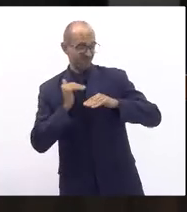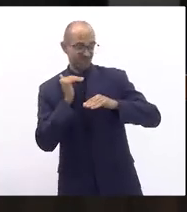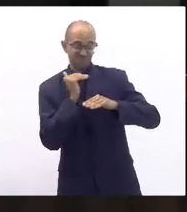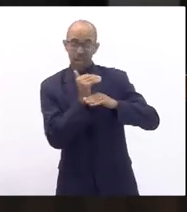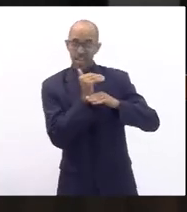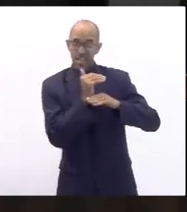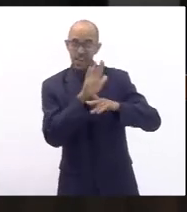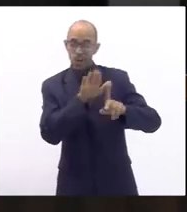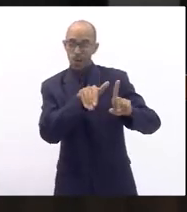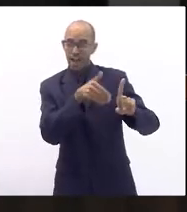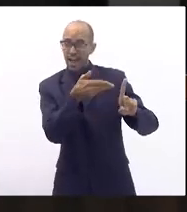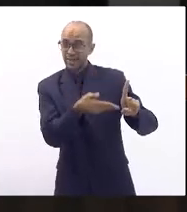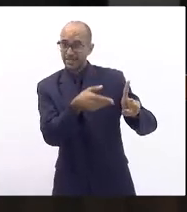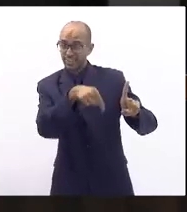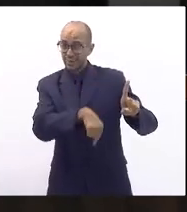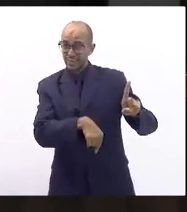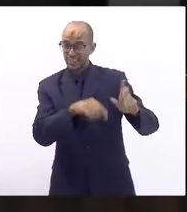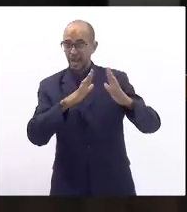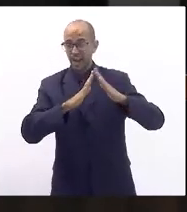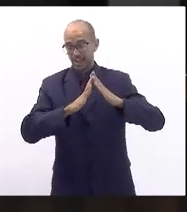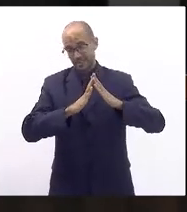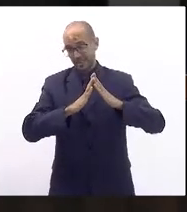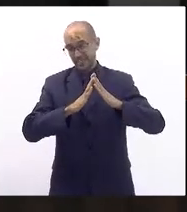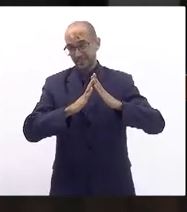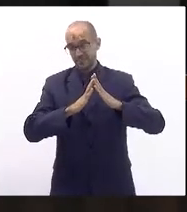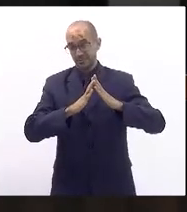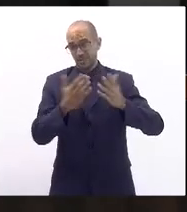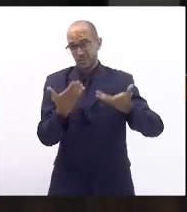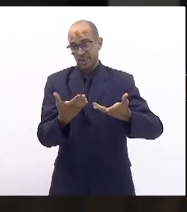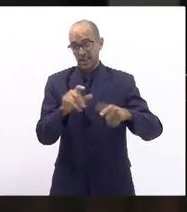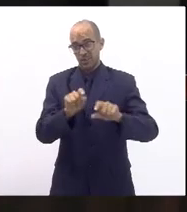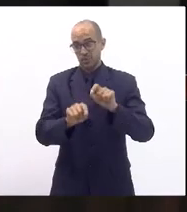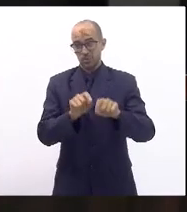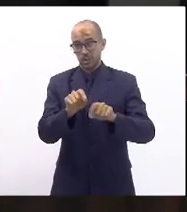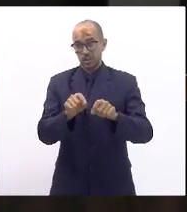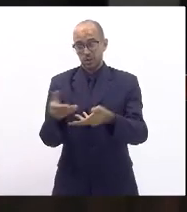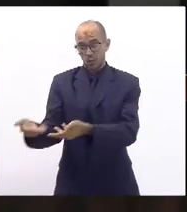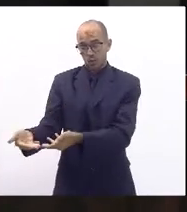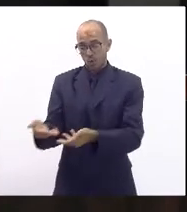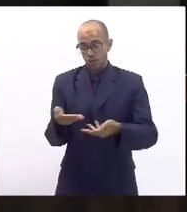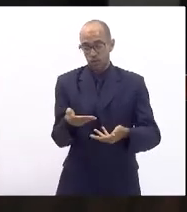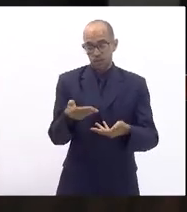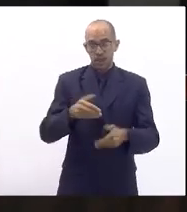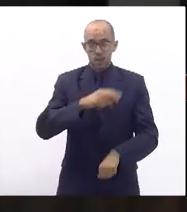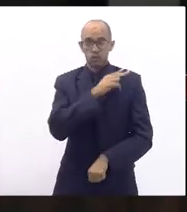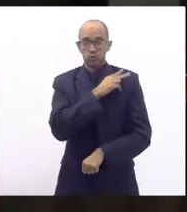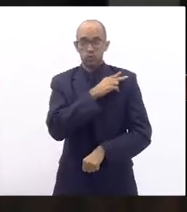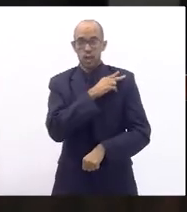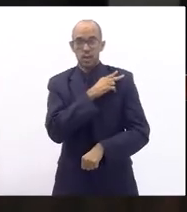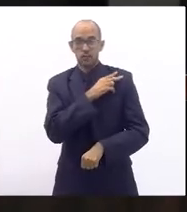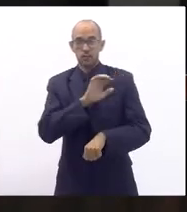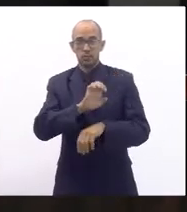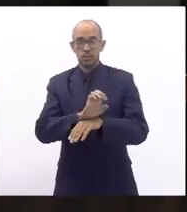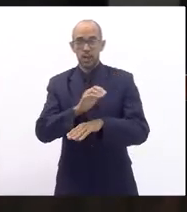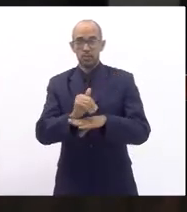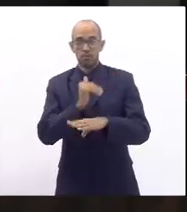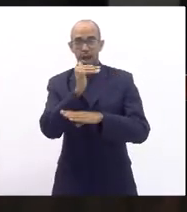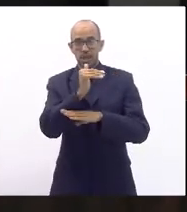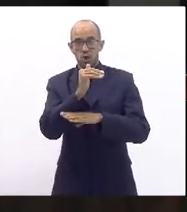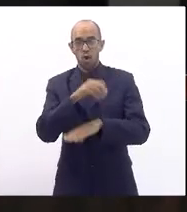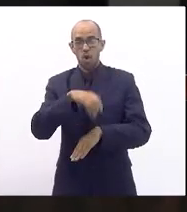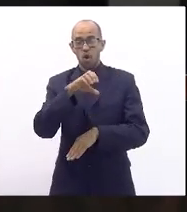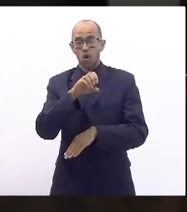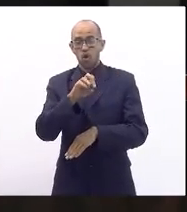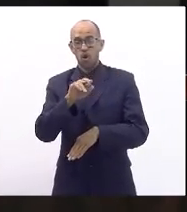Legislativa e eu quero convidar aqui o chefe do estado-maior da 12ª região militar Coronel de